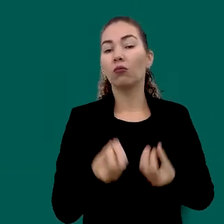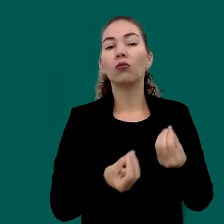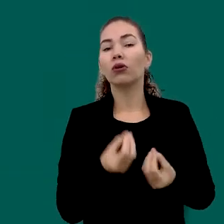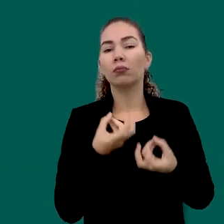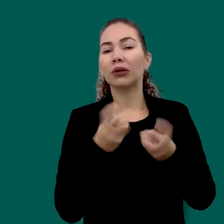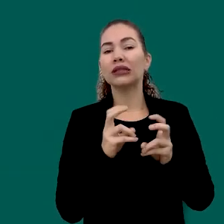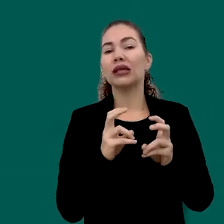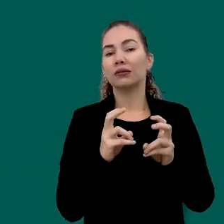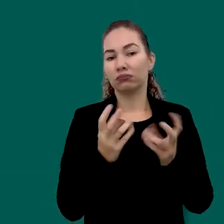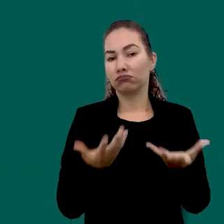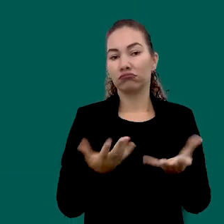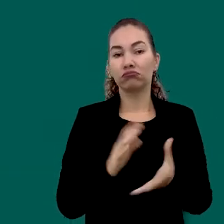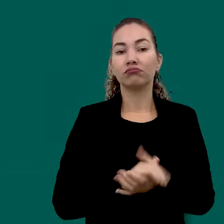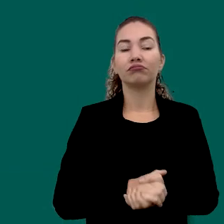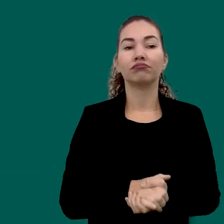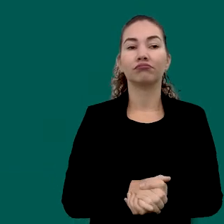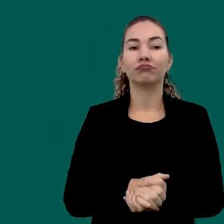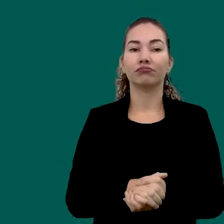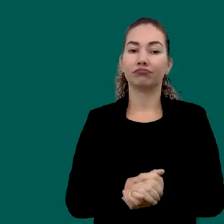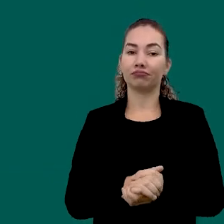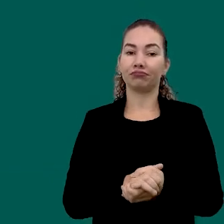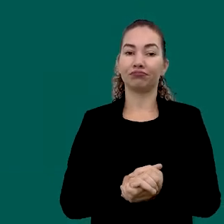isso?